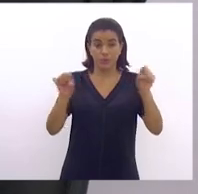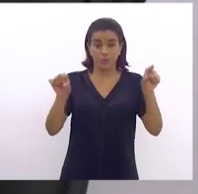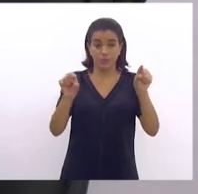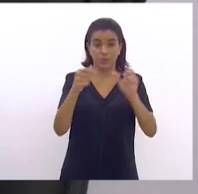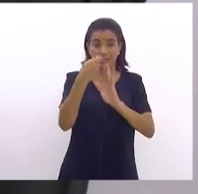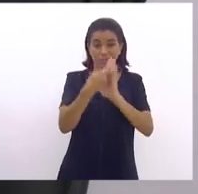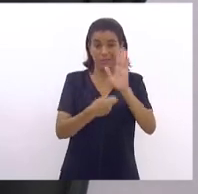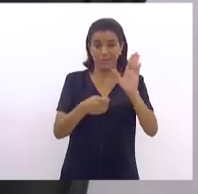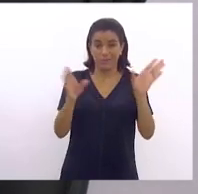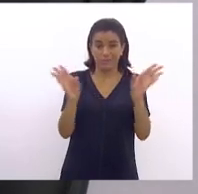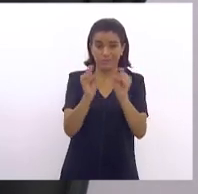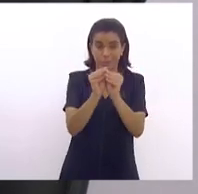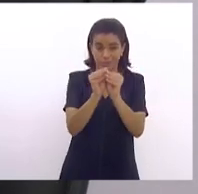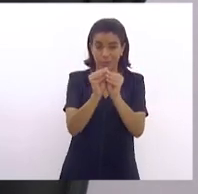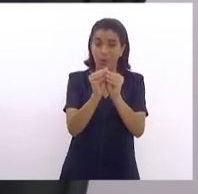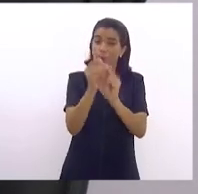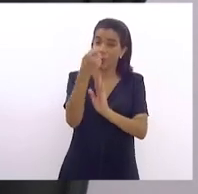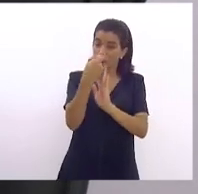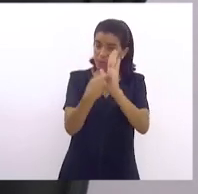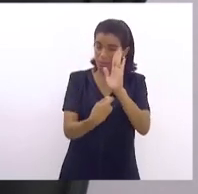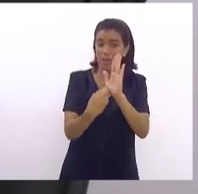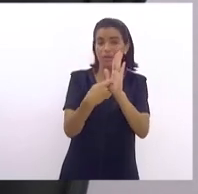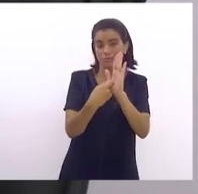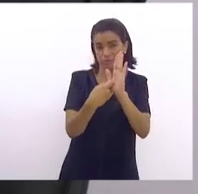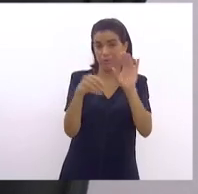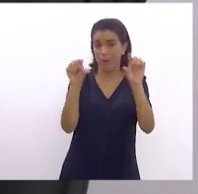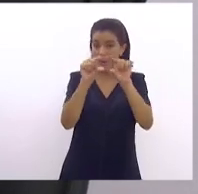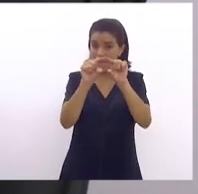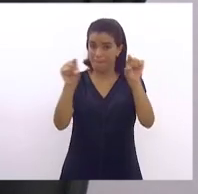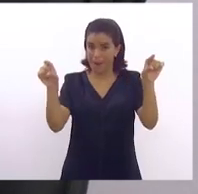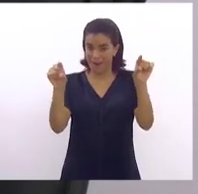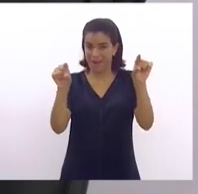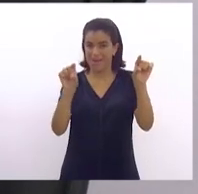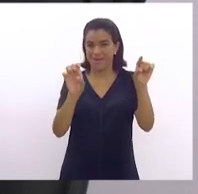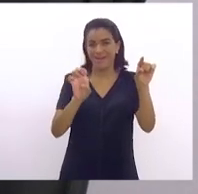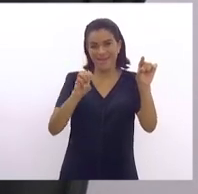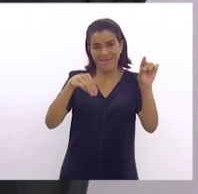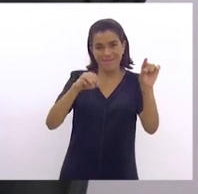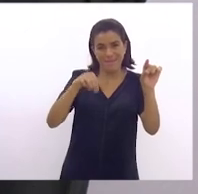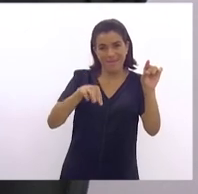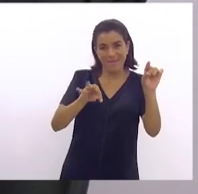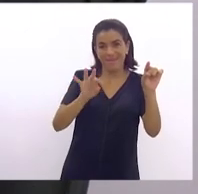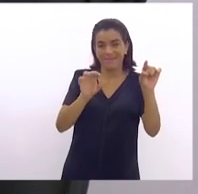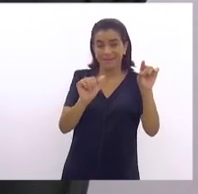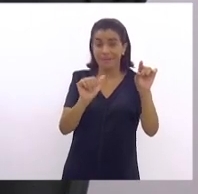Na verdade, o texto era muito truncado da emenda. Esse era o meu ponto.